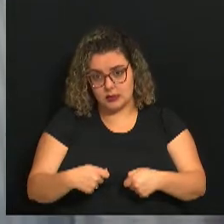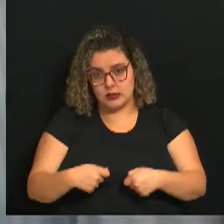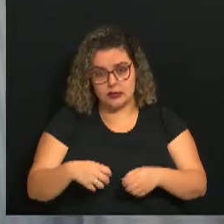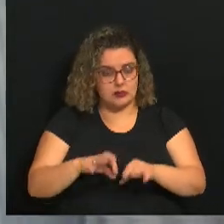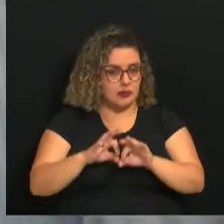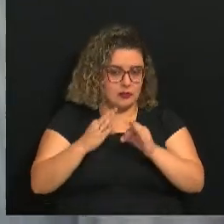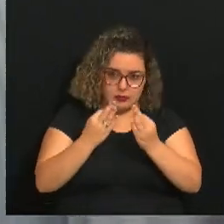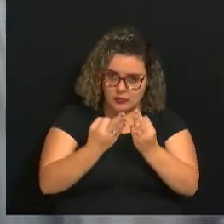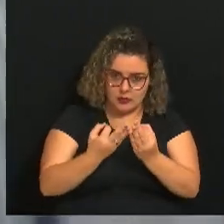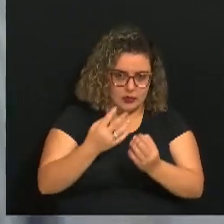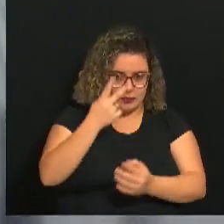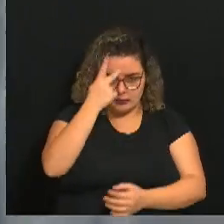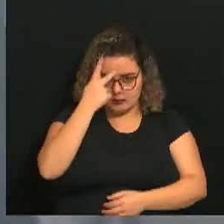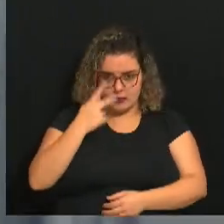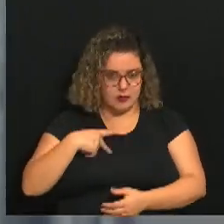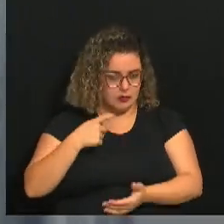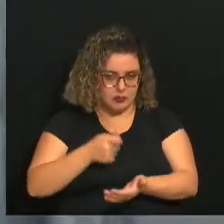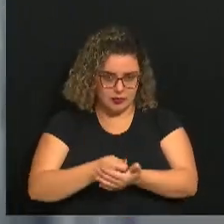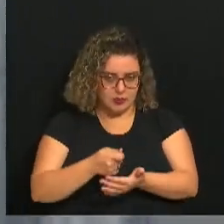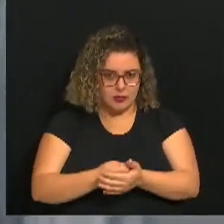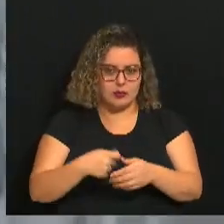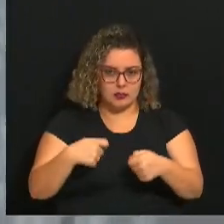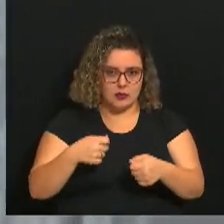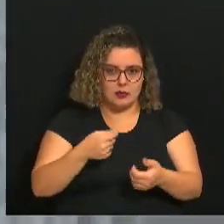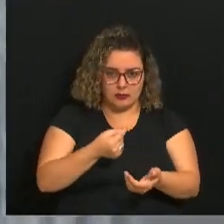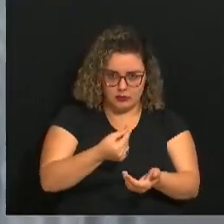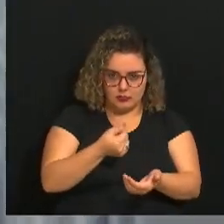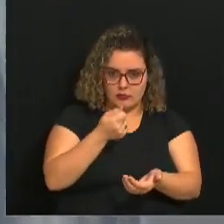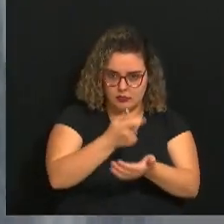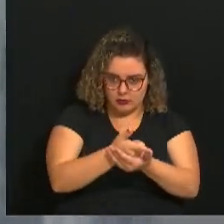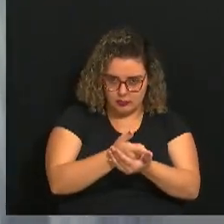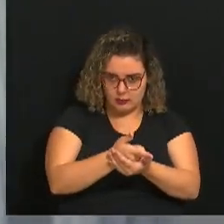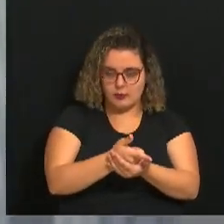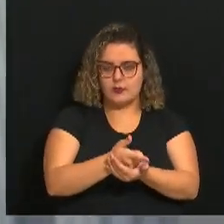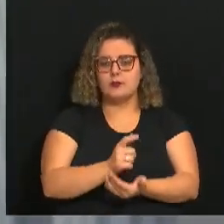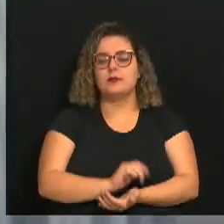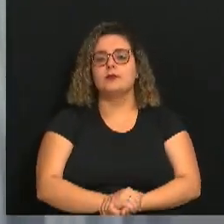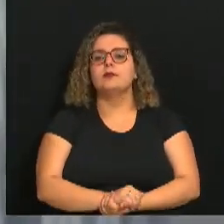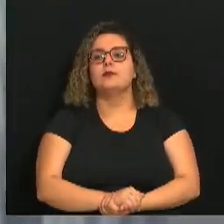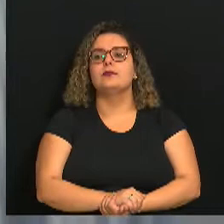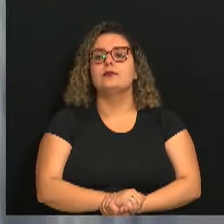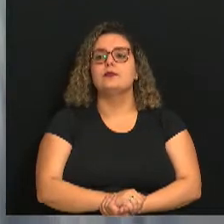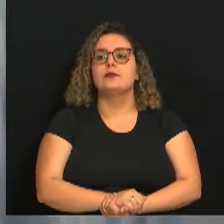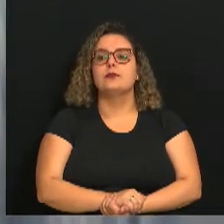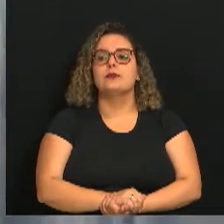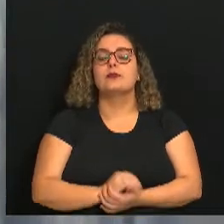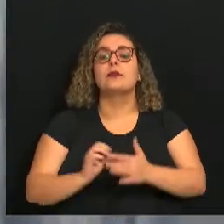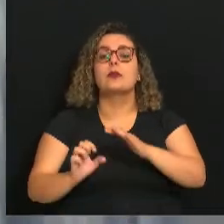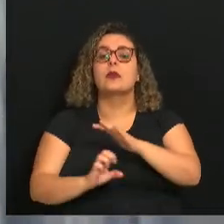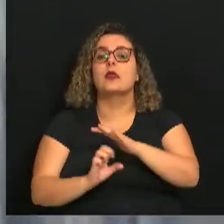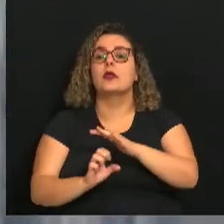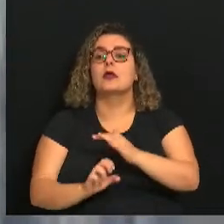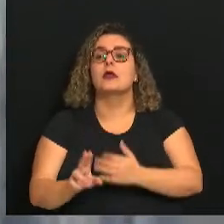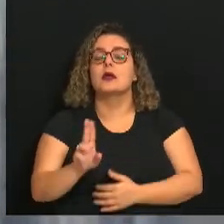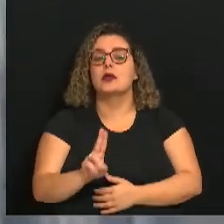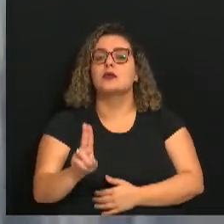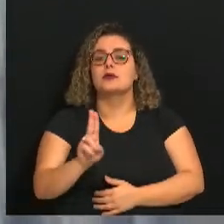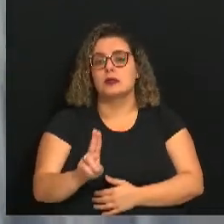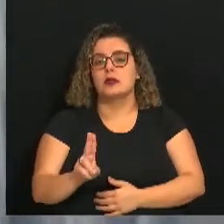familiares e as suas próprias obrigações. E o que nos chegou é que algumas dessas empresas têm utilizado essa